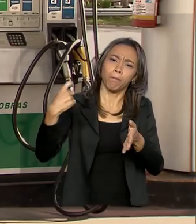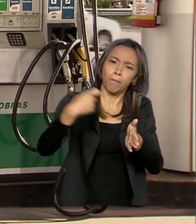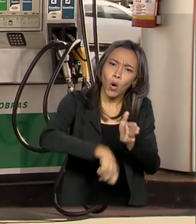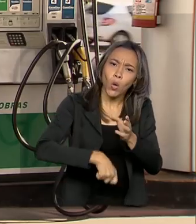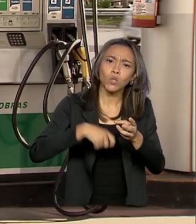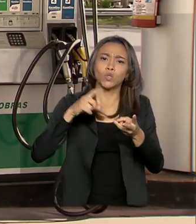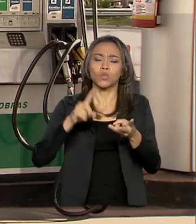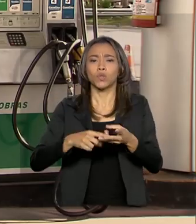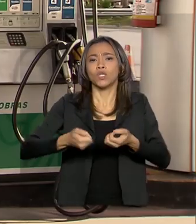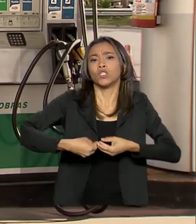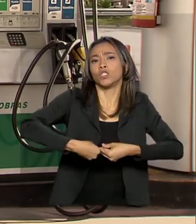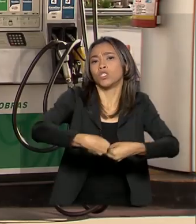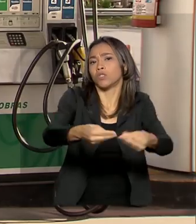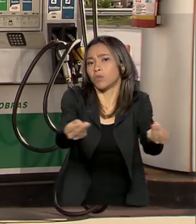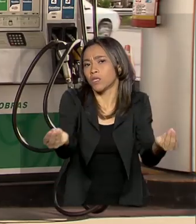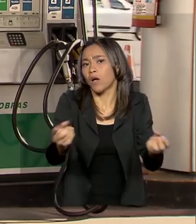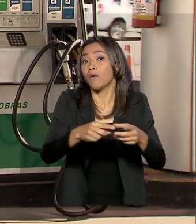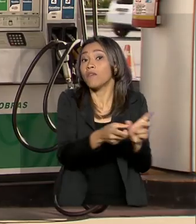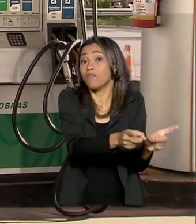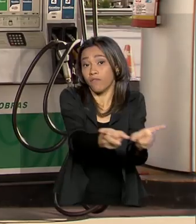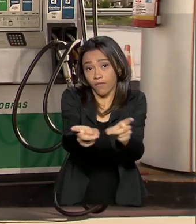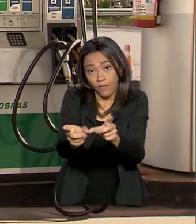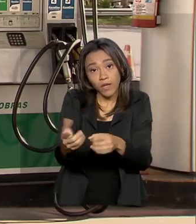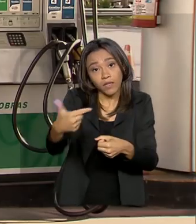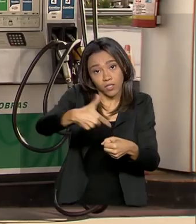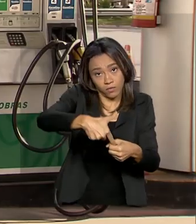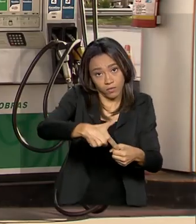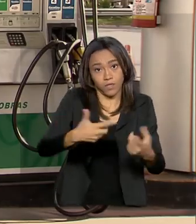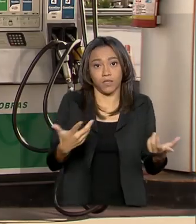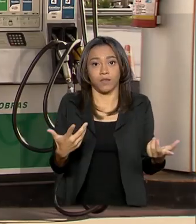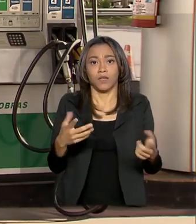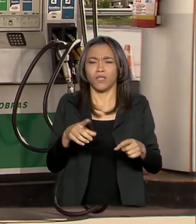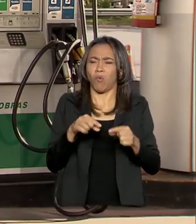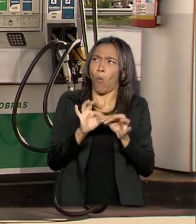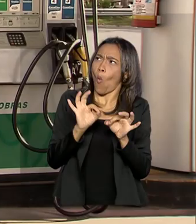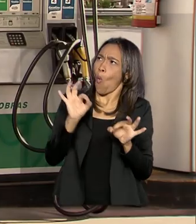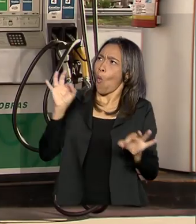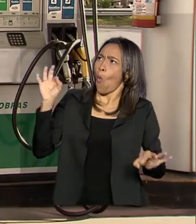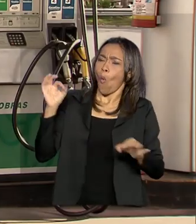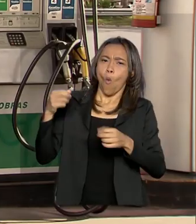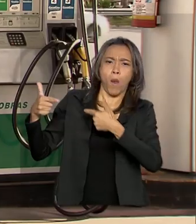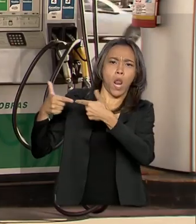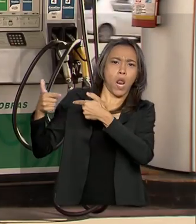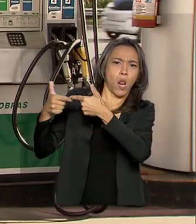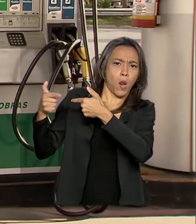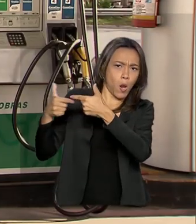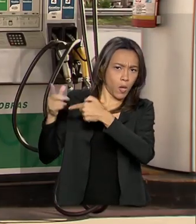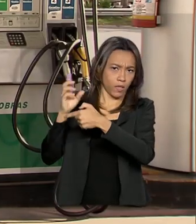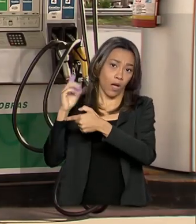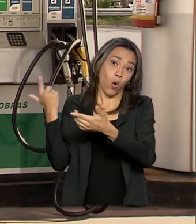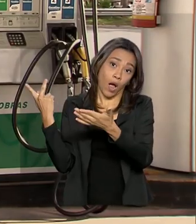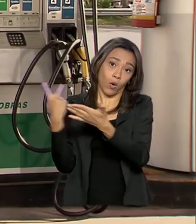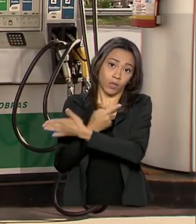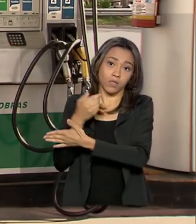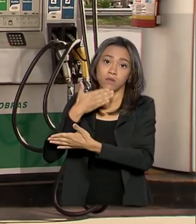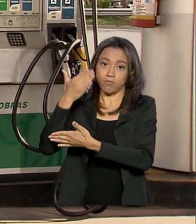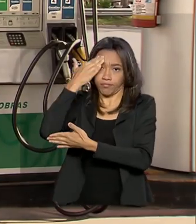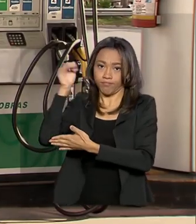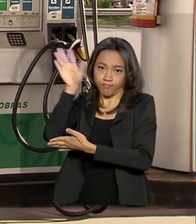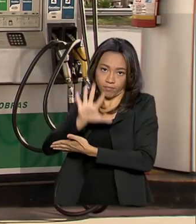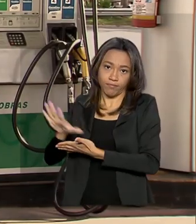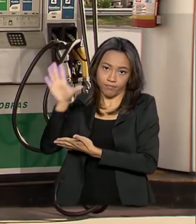distribuição e revenda. Como a possibilidade de um conflito a milhares de quilômetros daqui pode pressionar os preços para cima,